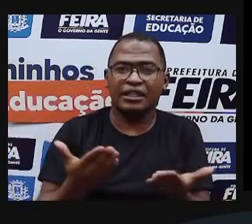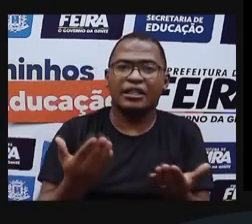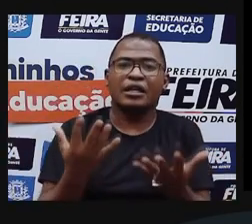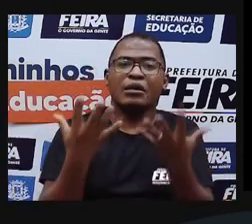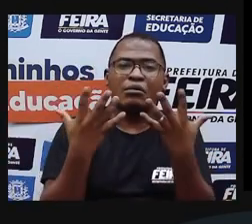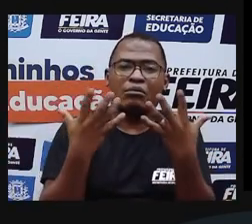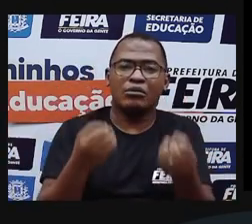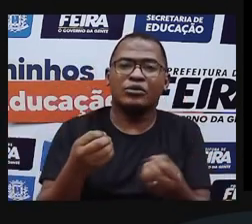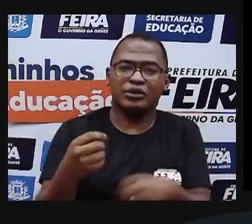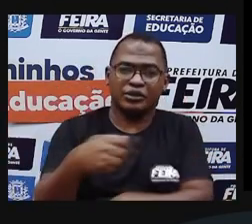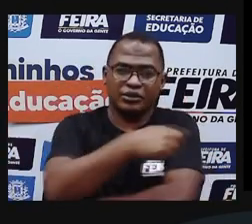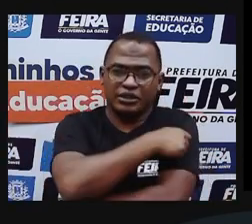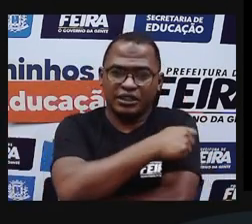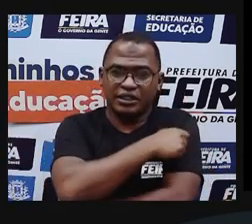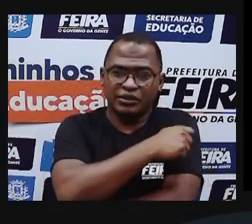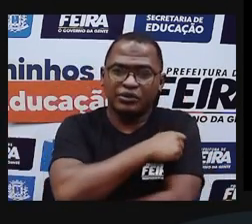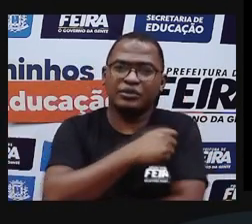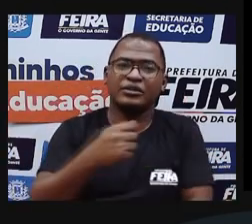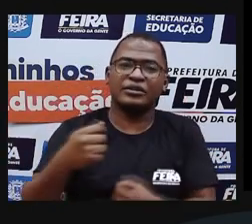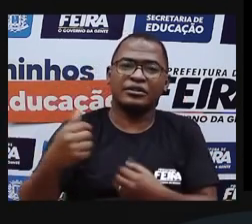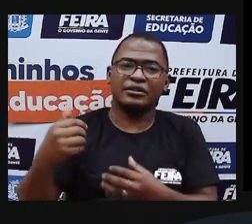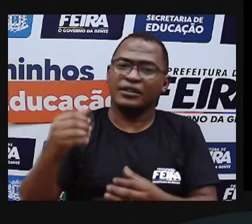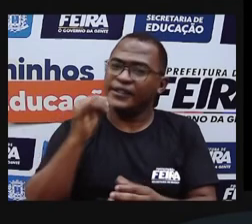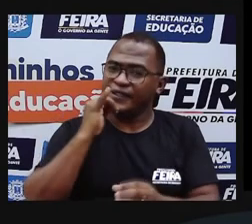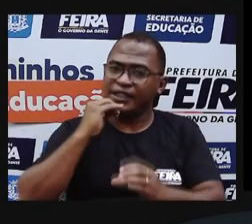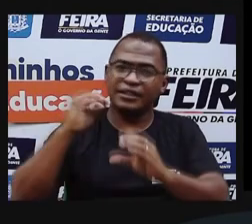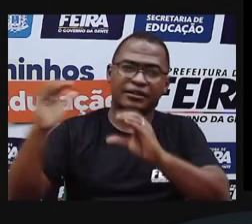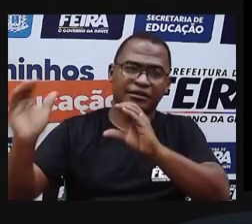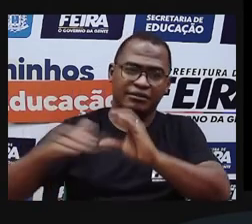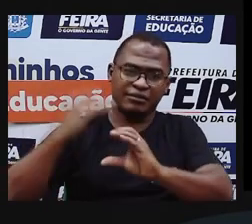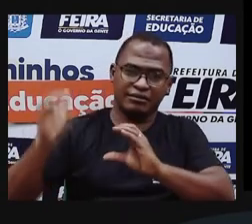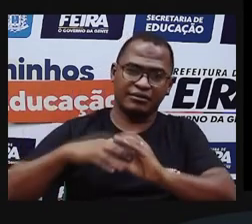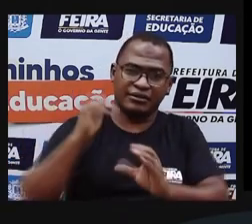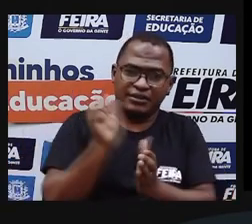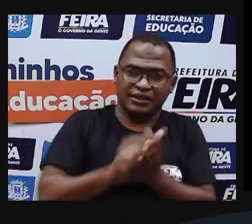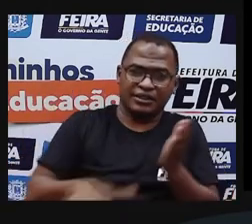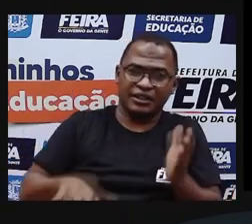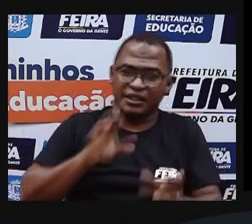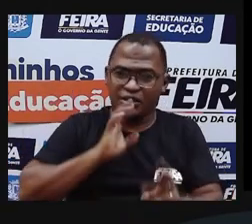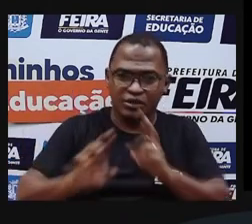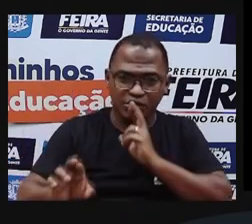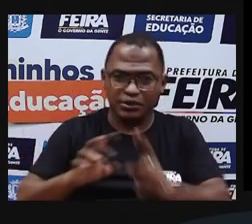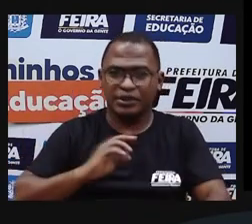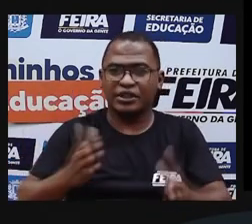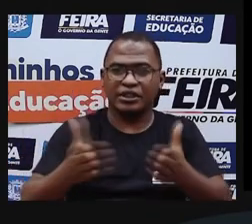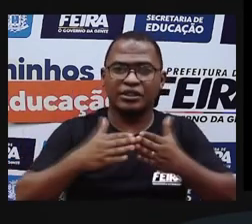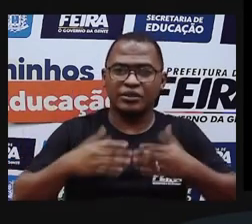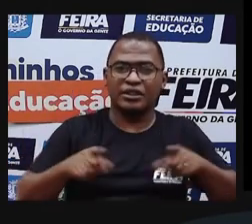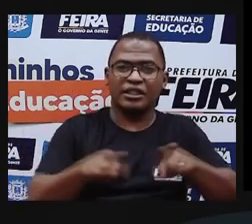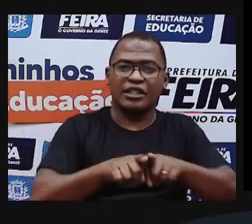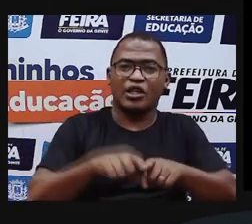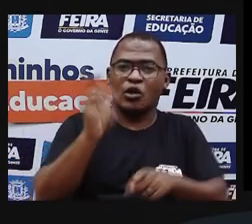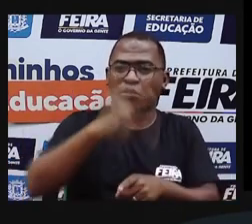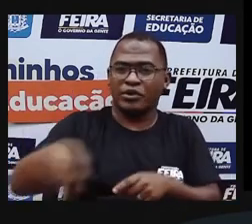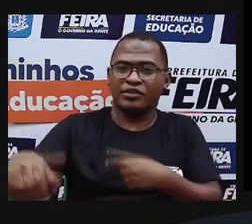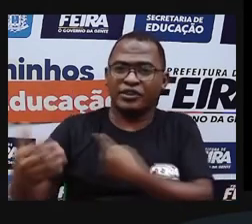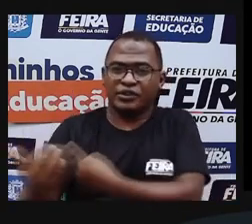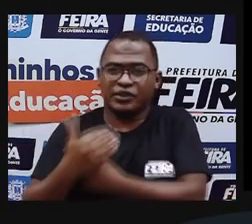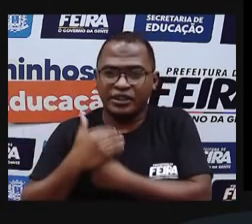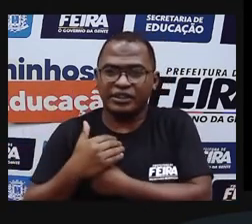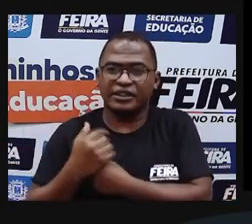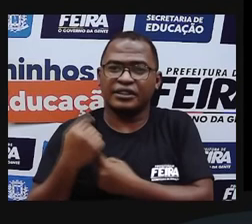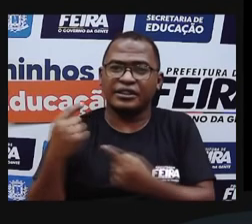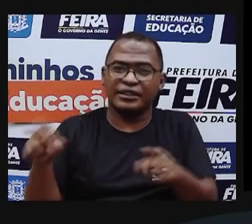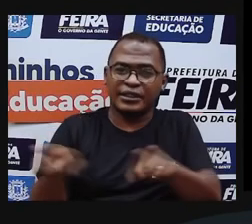EJA que estão colaborando, que estão mandando as atividades que nós estamos pedindo para os professores. Tem professor que está passando